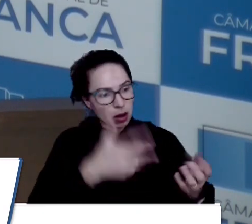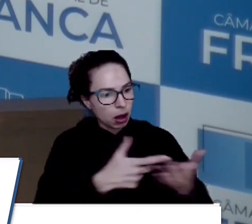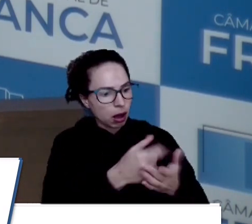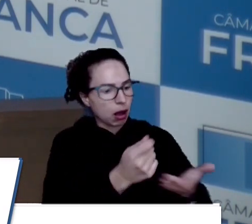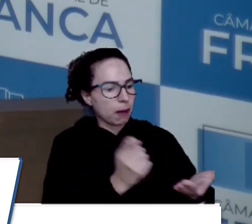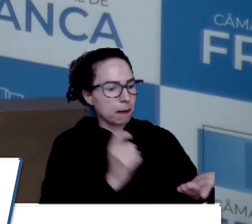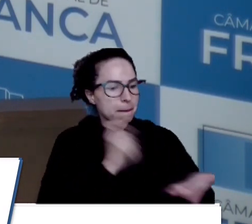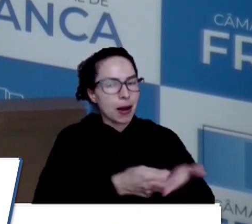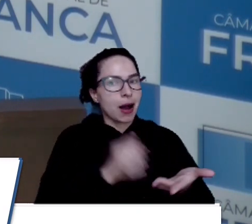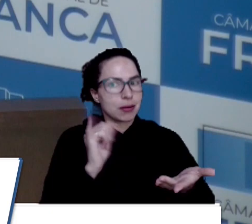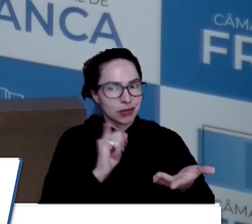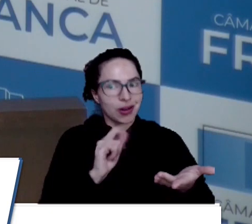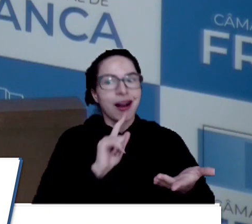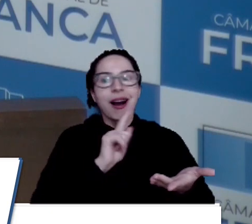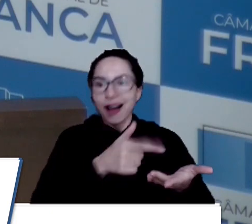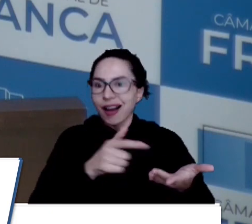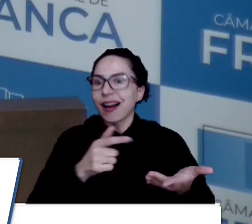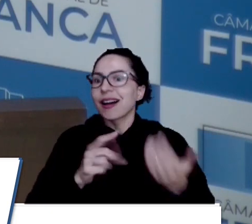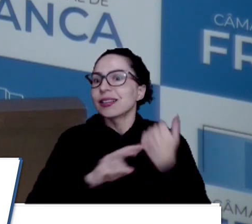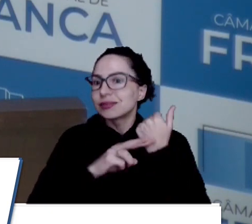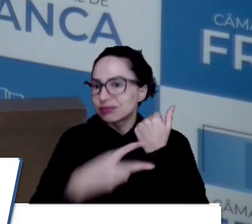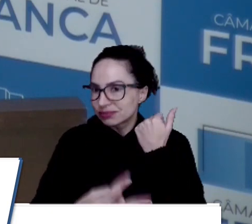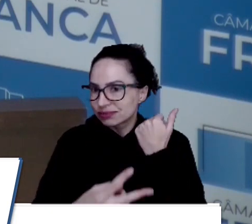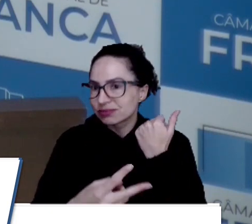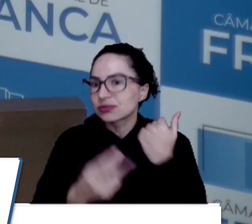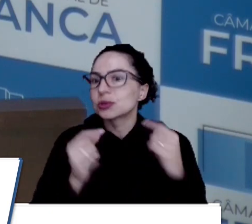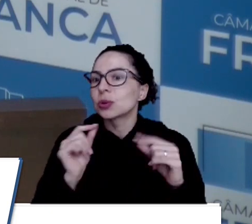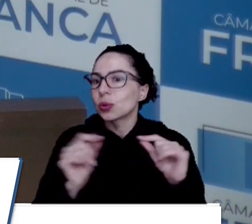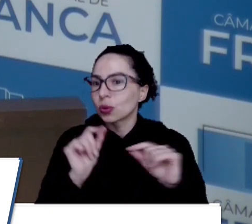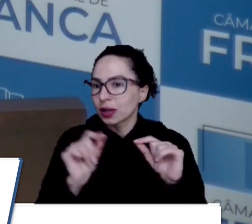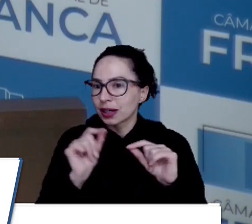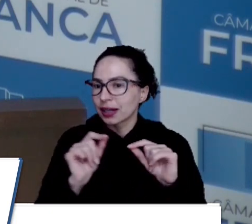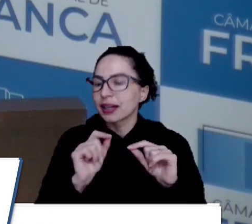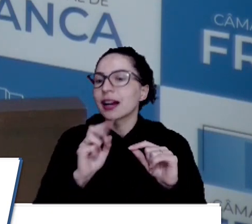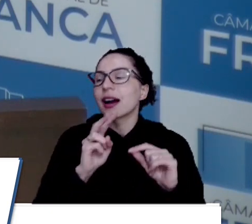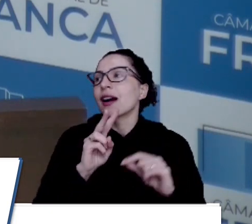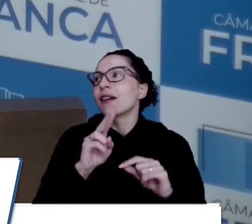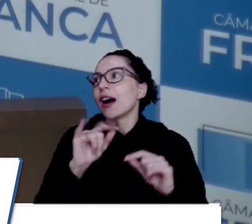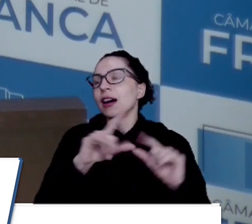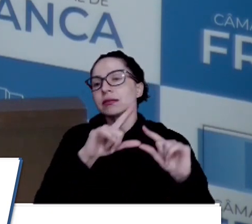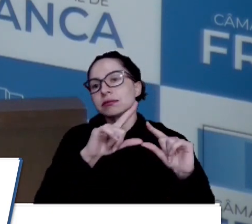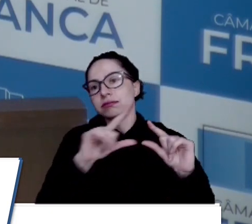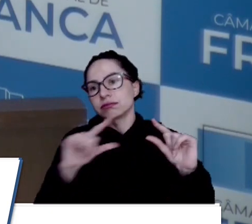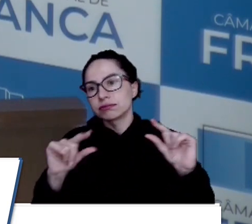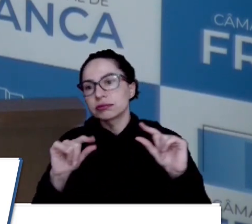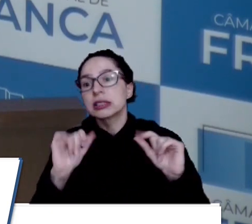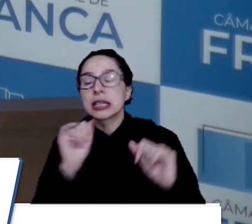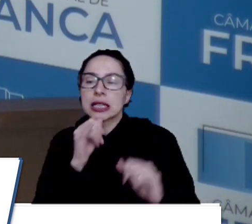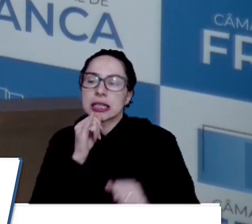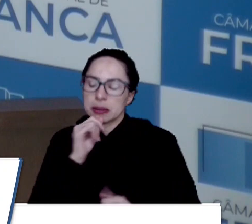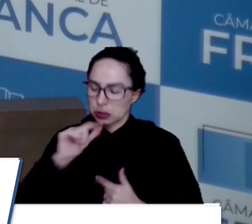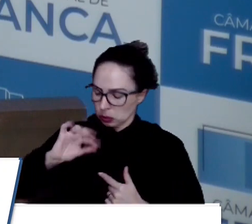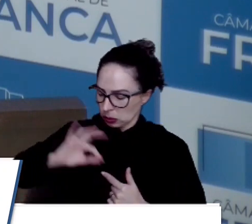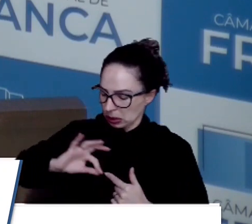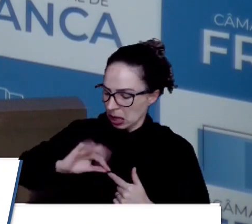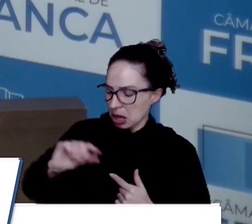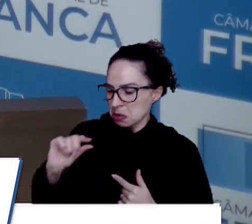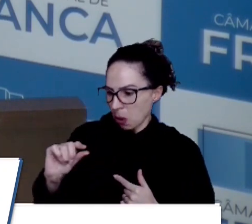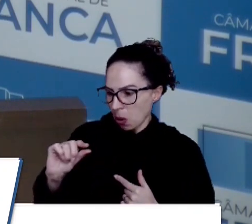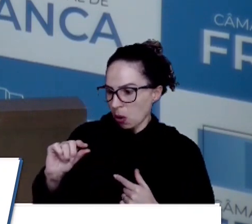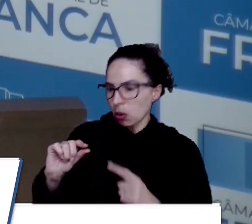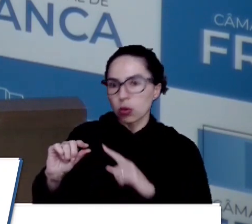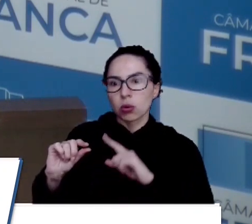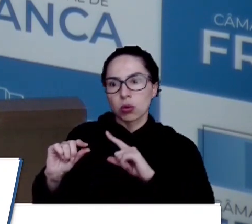está o problema. Ele se torna regressivo. Regressivo quer dizer o quê? Que quem ganha pouco vai ficar cada vez mais